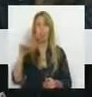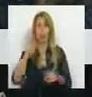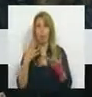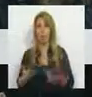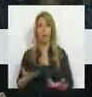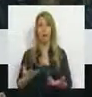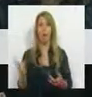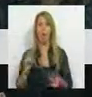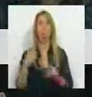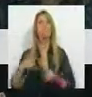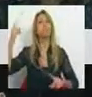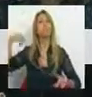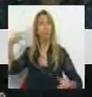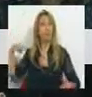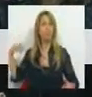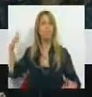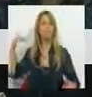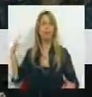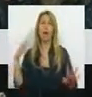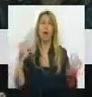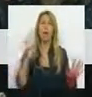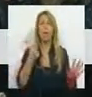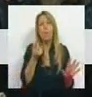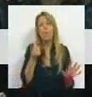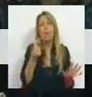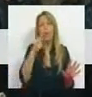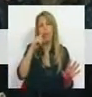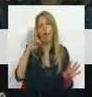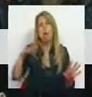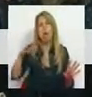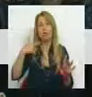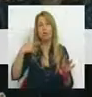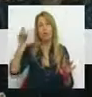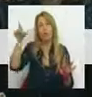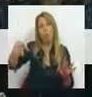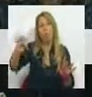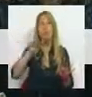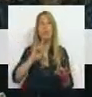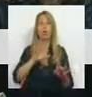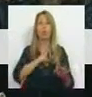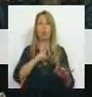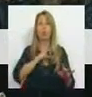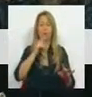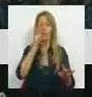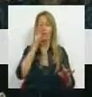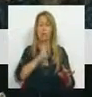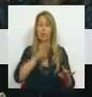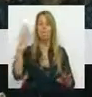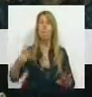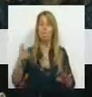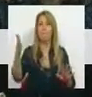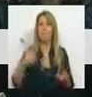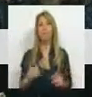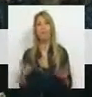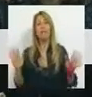embora sendo eu mais novo, ligeiramente mais novo que o Sr. Presidente. E a experiência que tive foi que a